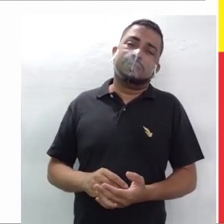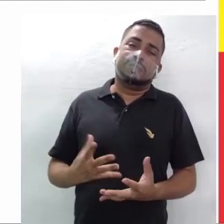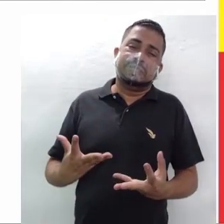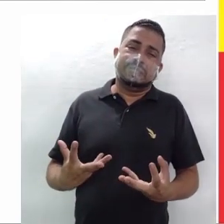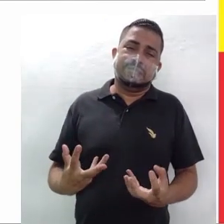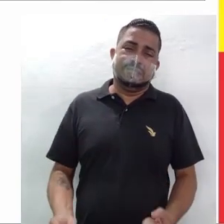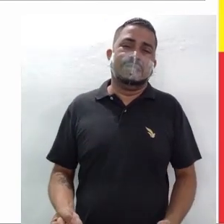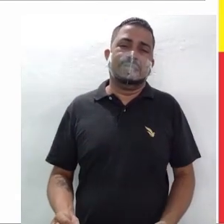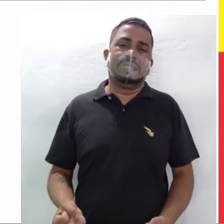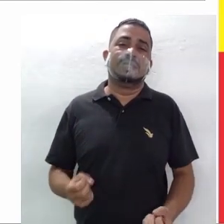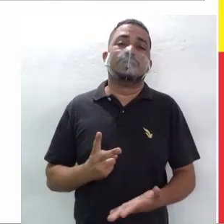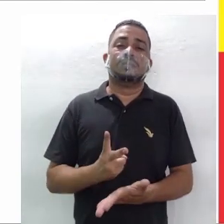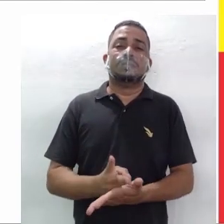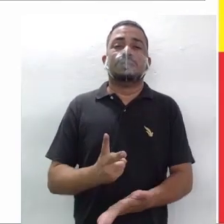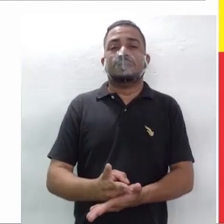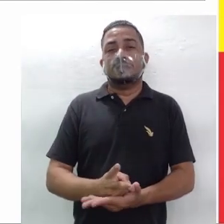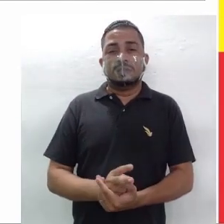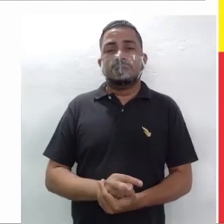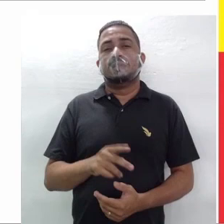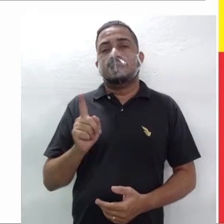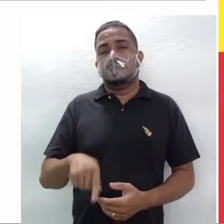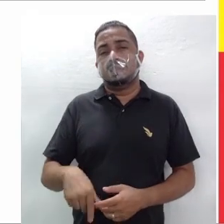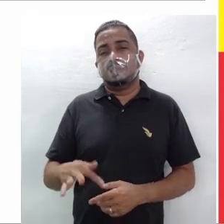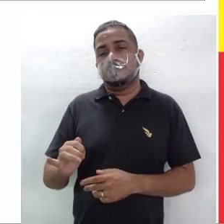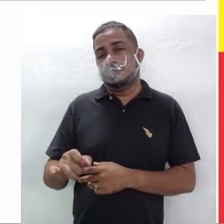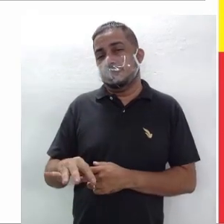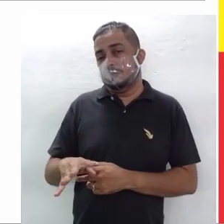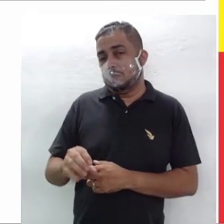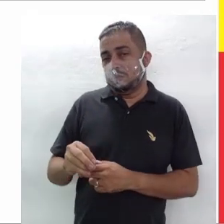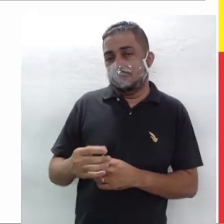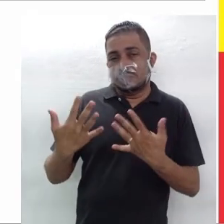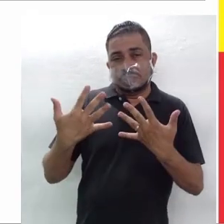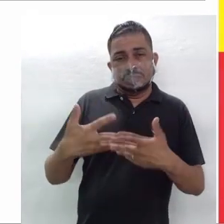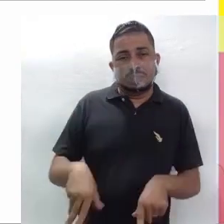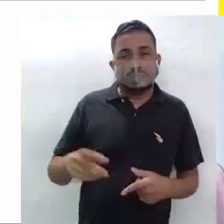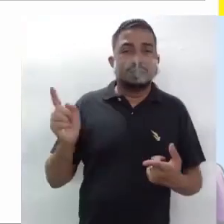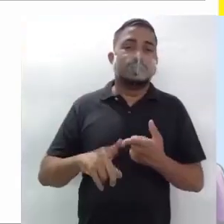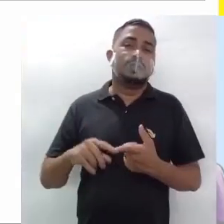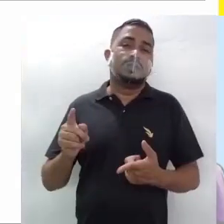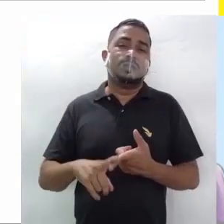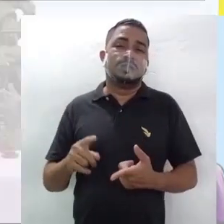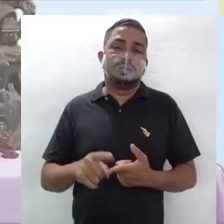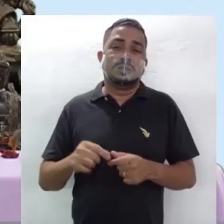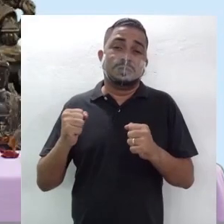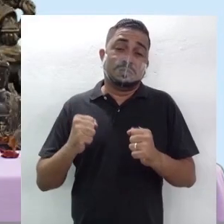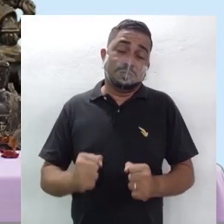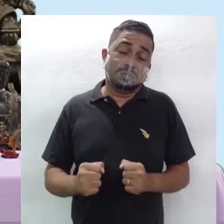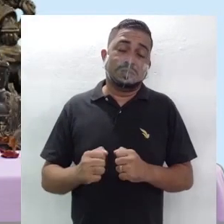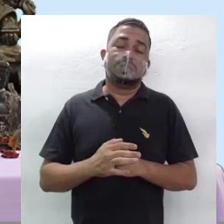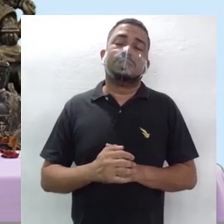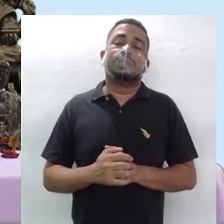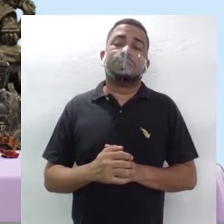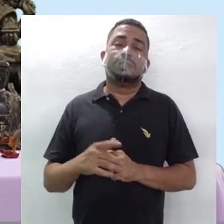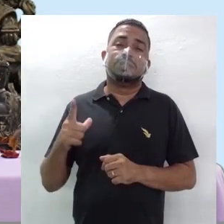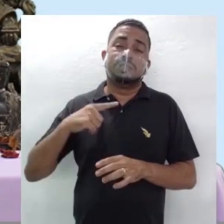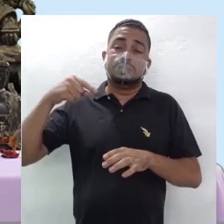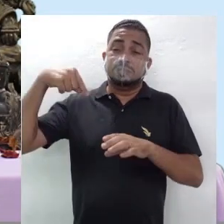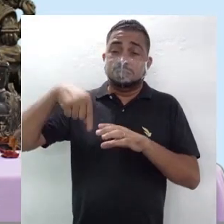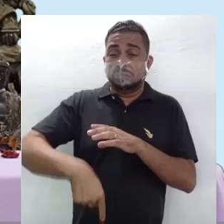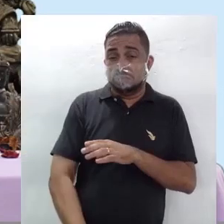uma seca permanente. É um fenômeno natural, mas também que pode